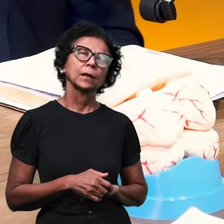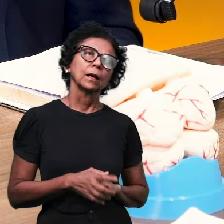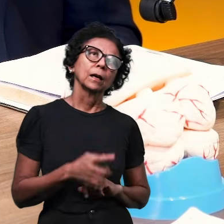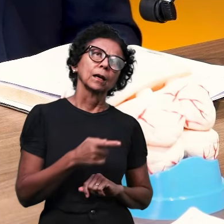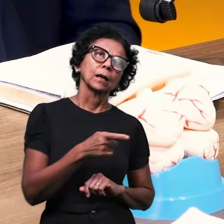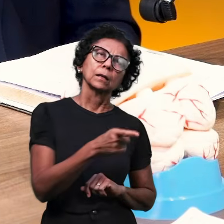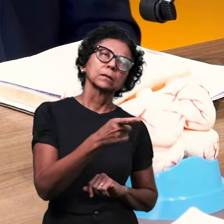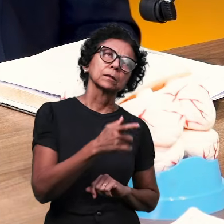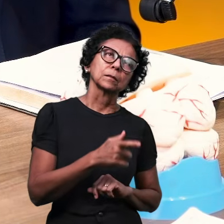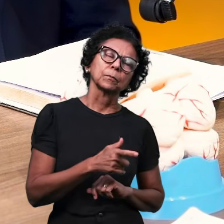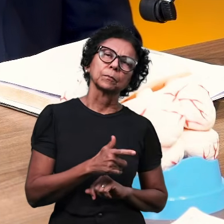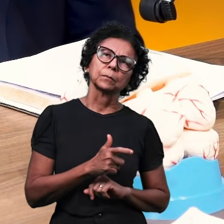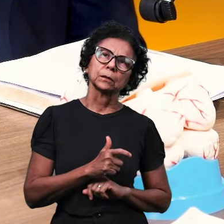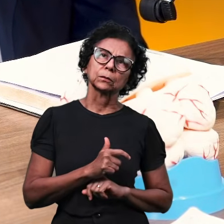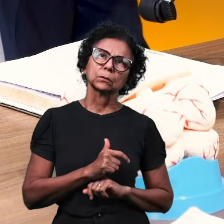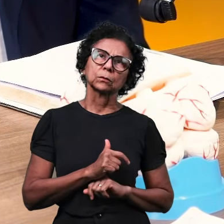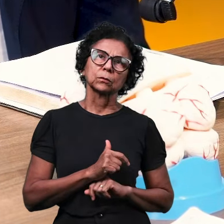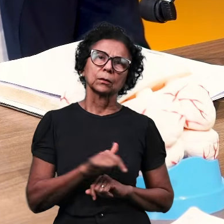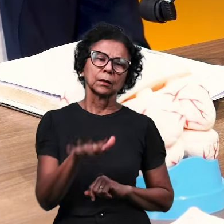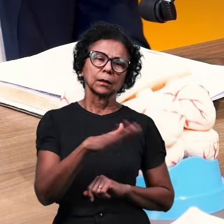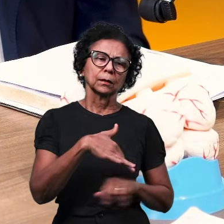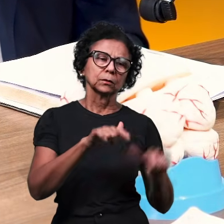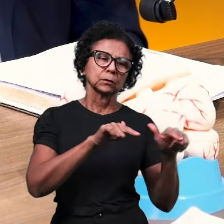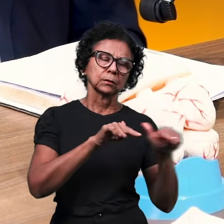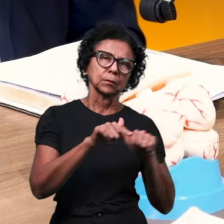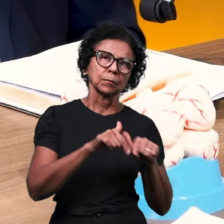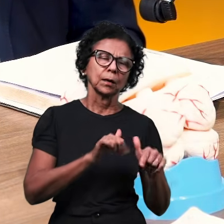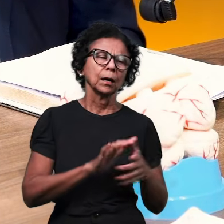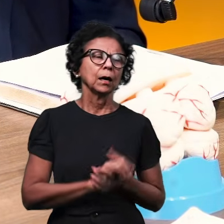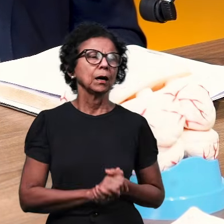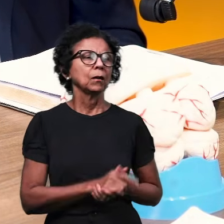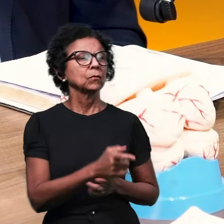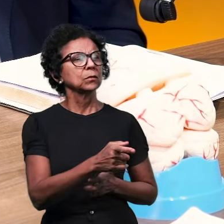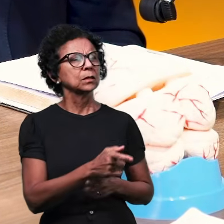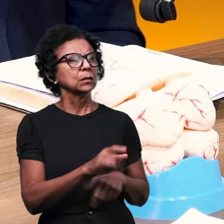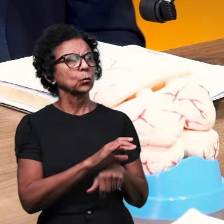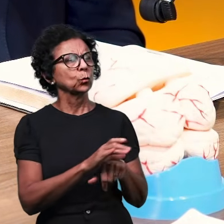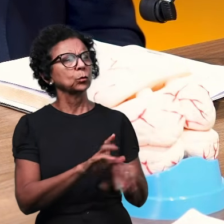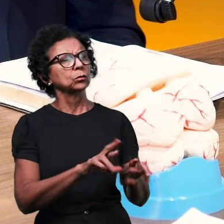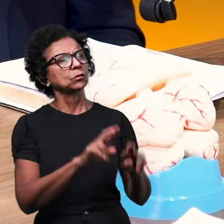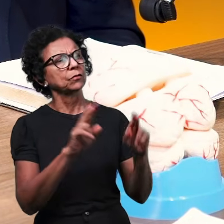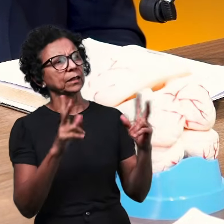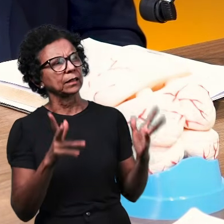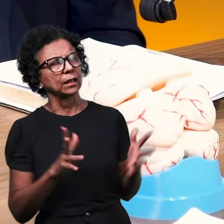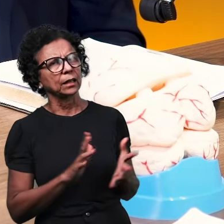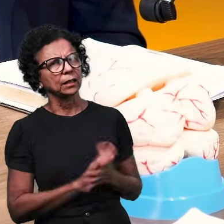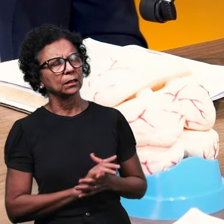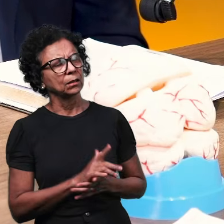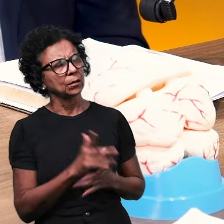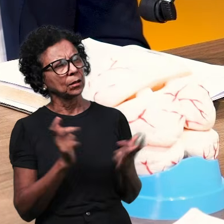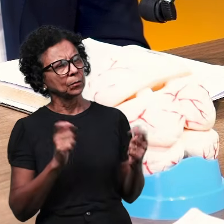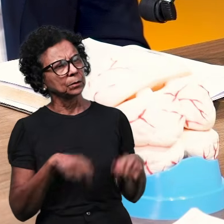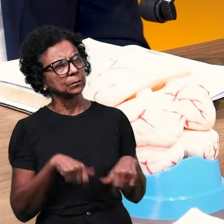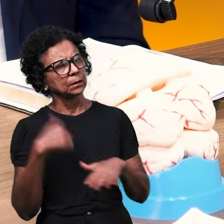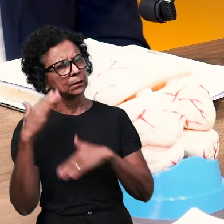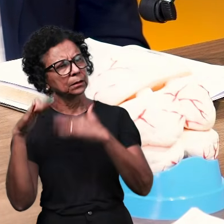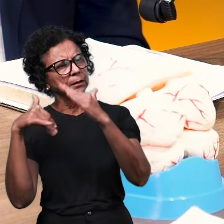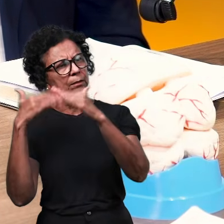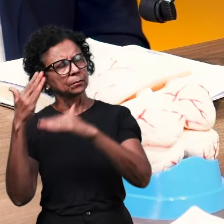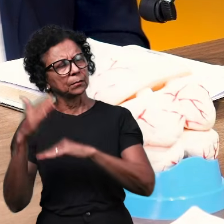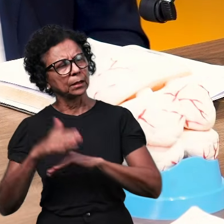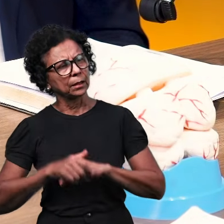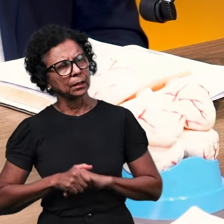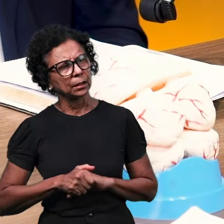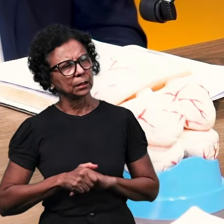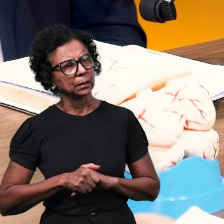quer saber o que ela tem de diferencial, a possibilidade de crescimento. Se